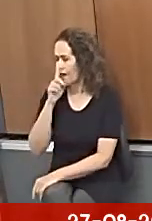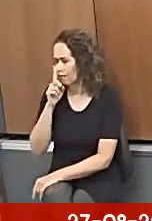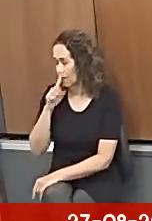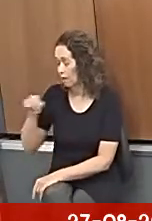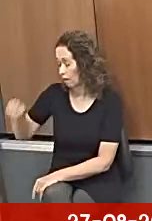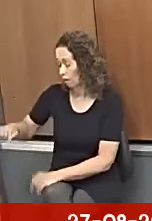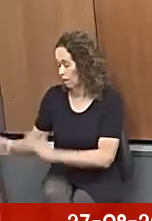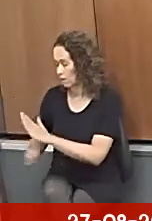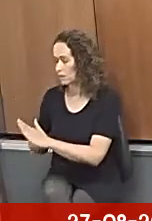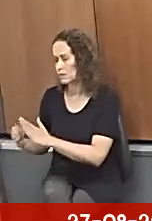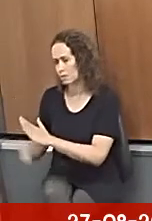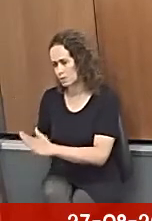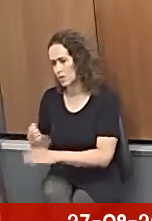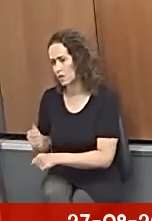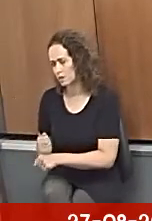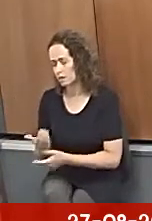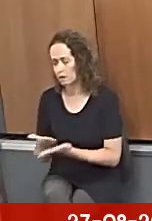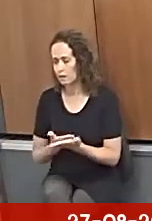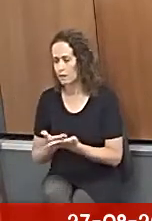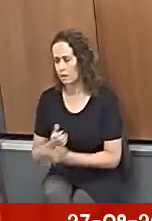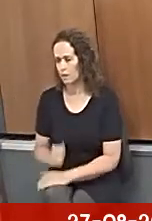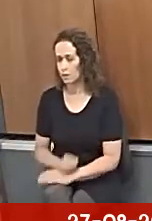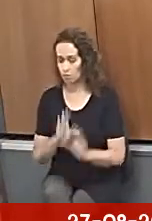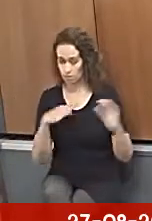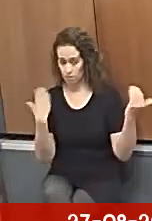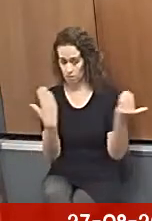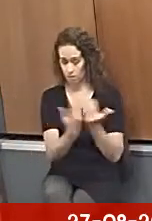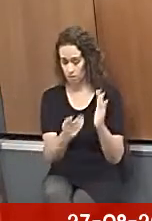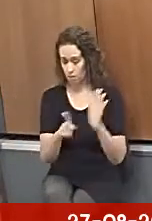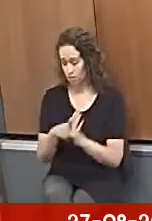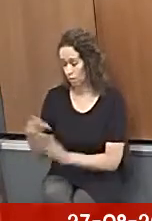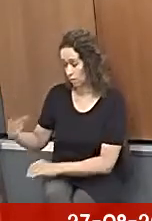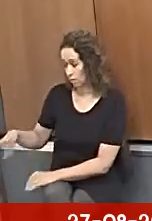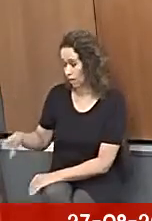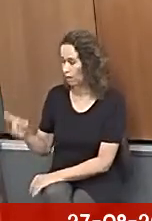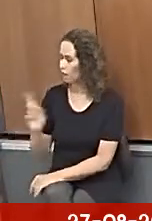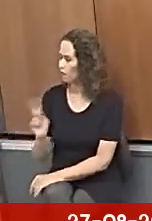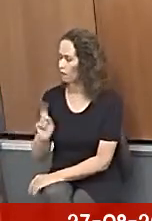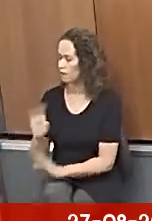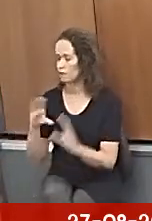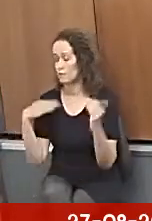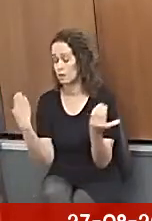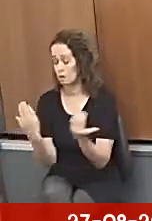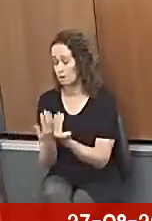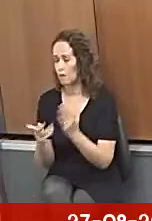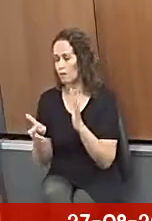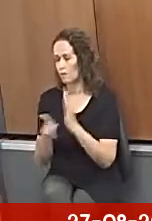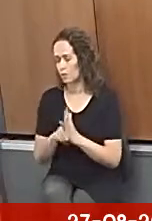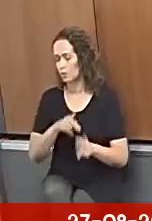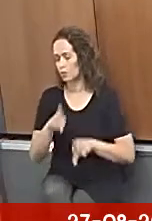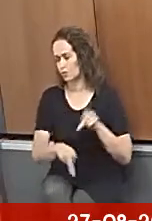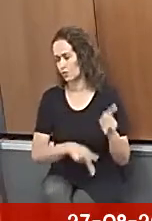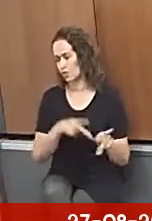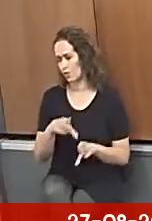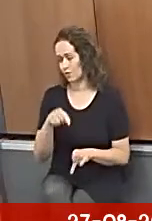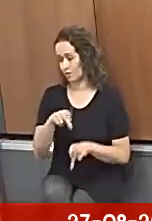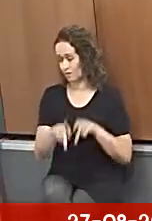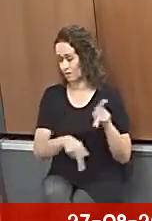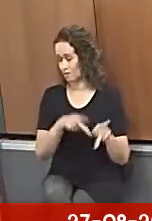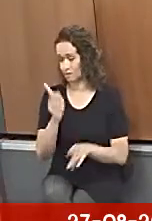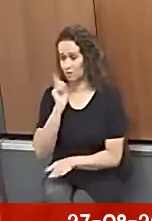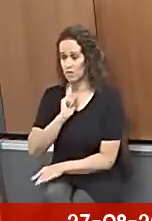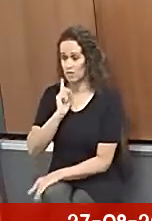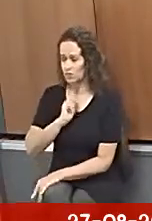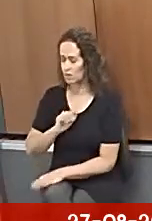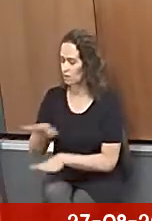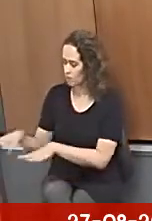povo de minas gerais o mineirão não é da minas arena o mineral do povo e o povo de minas gerais vai